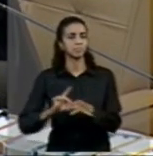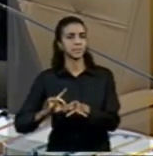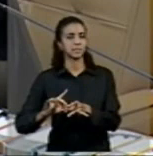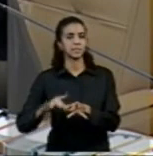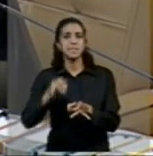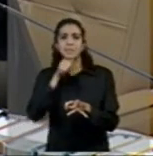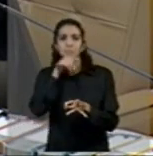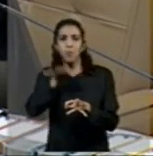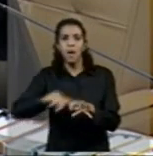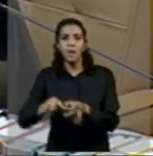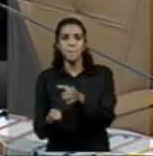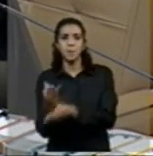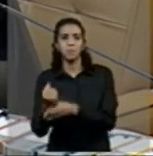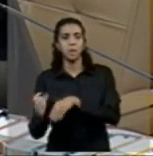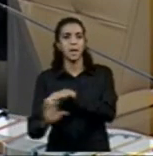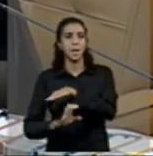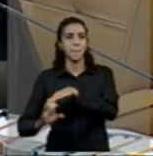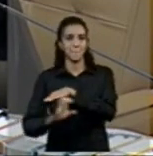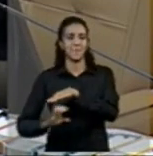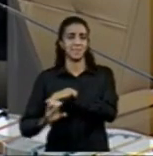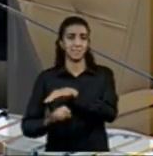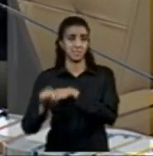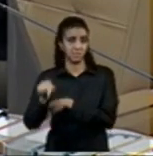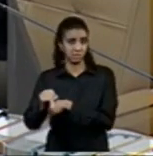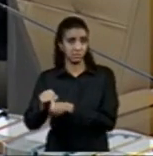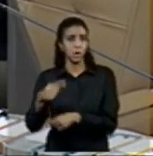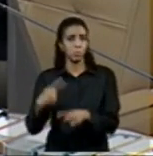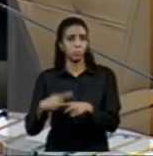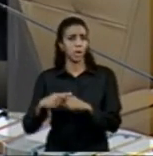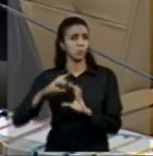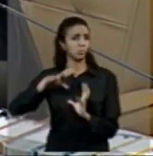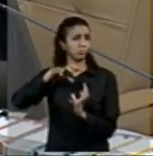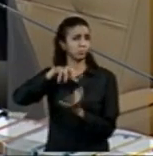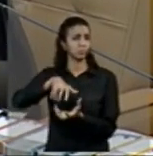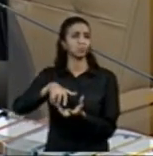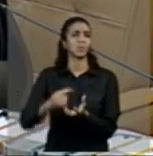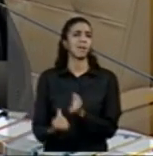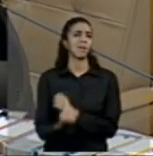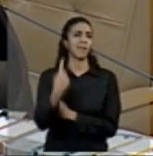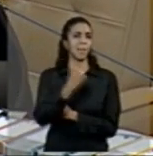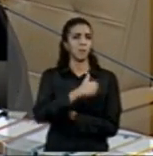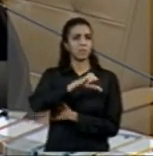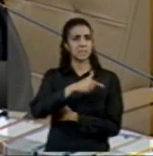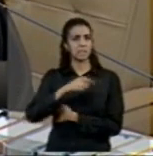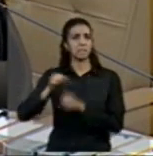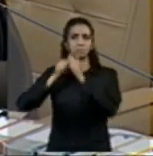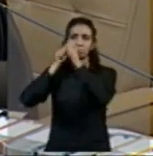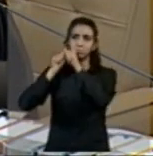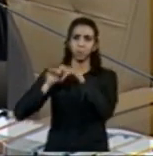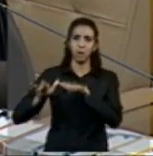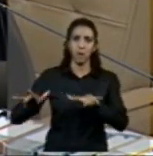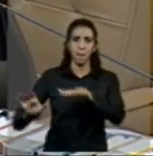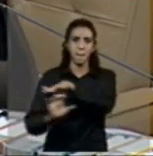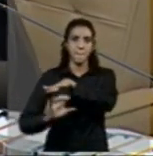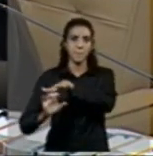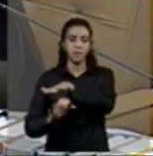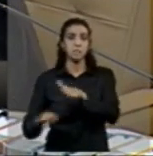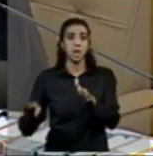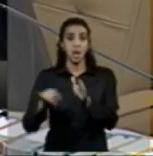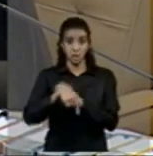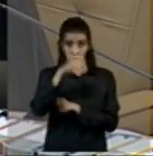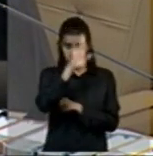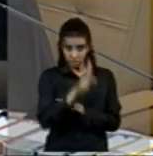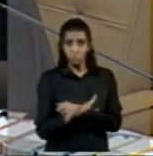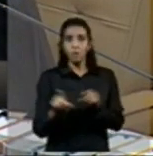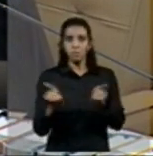reestruturação produtiva pós-fordista, que eclodiu mundialmente no final da década de 70 e que chega ao Brasil de